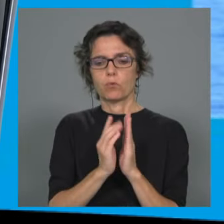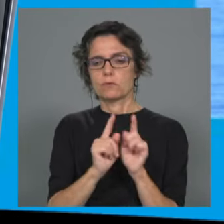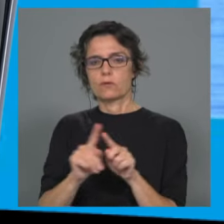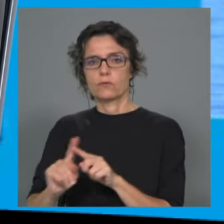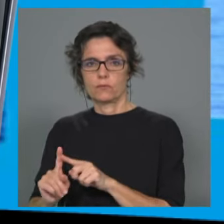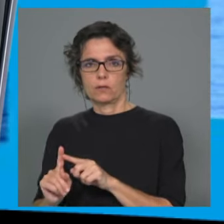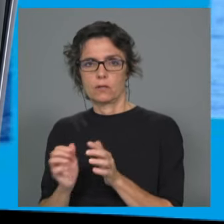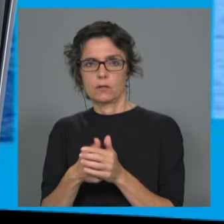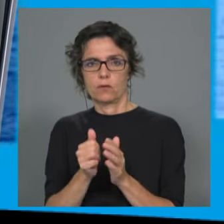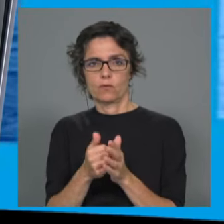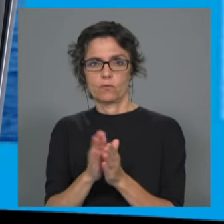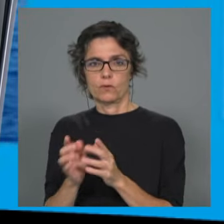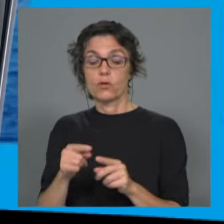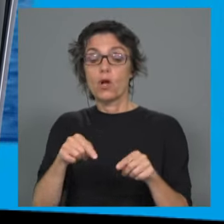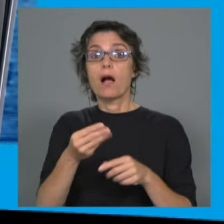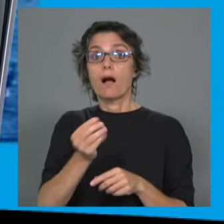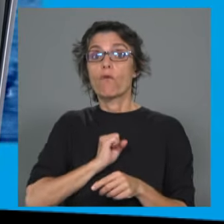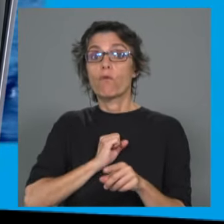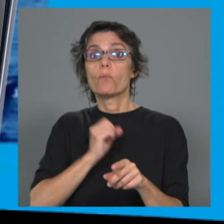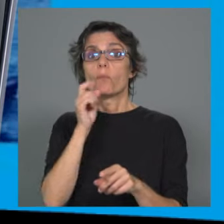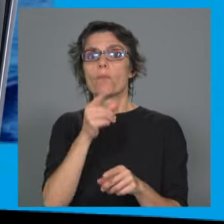diversos, e o meu foi: